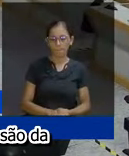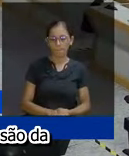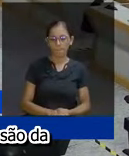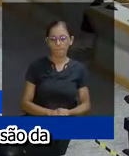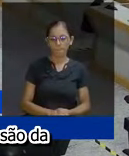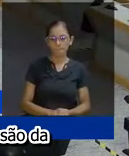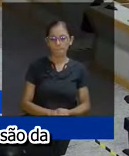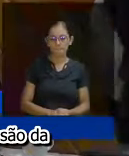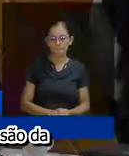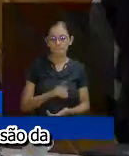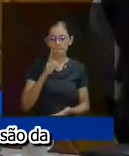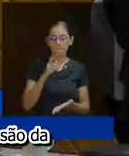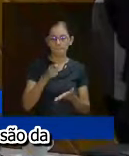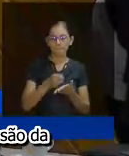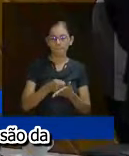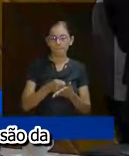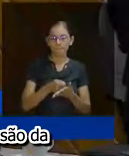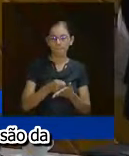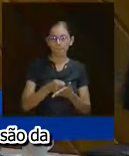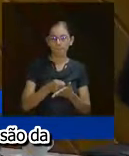última sessão.